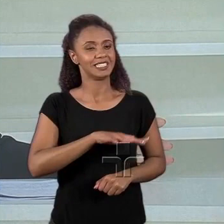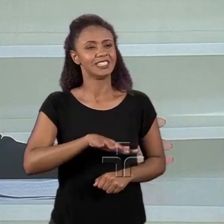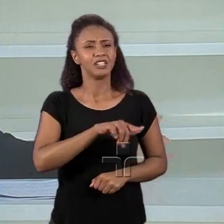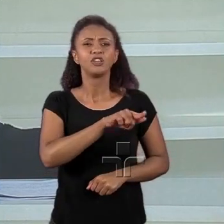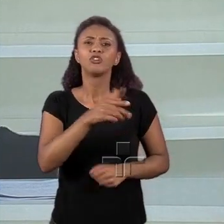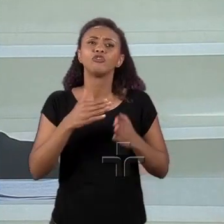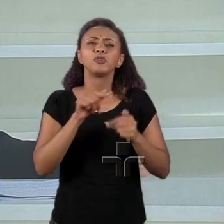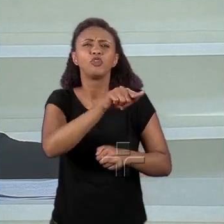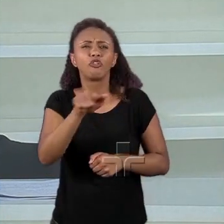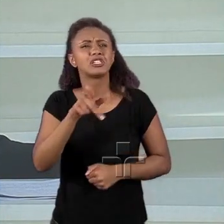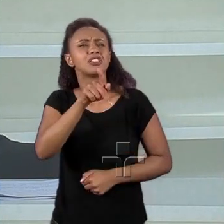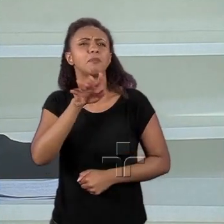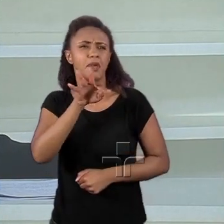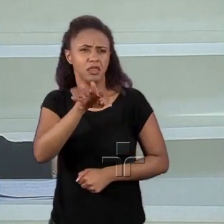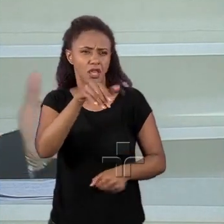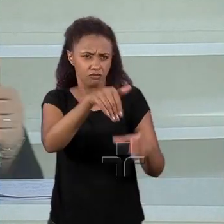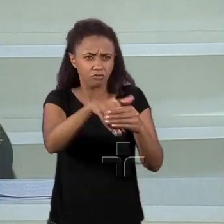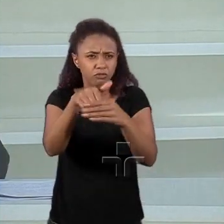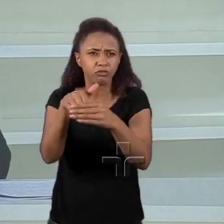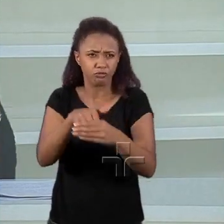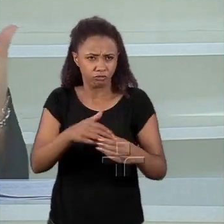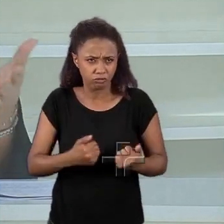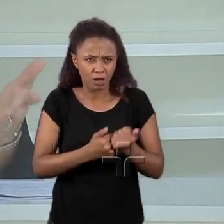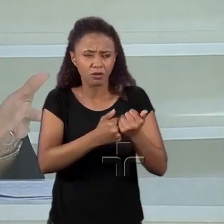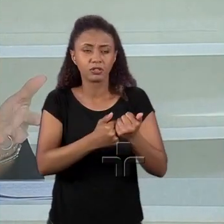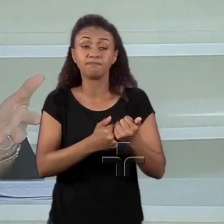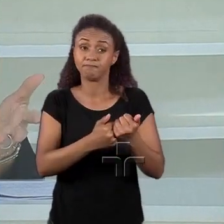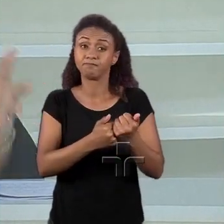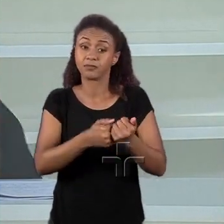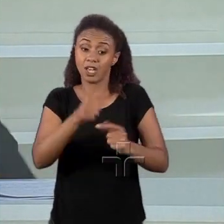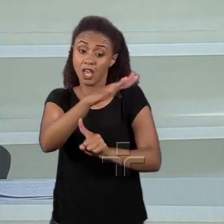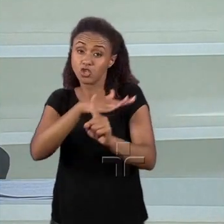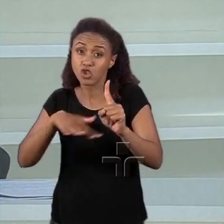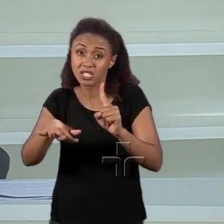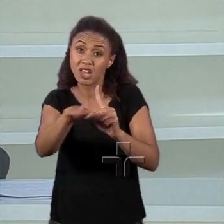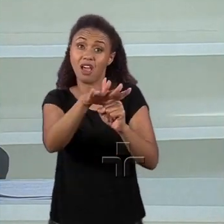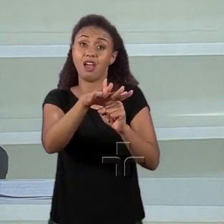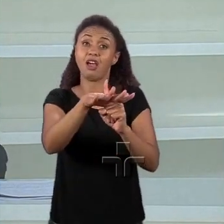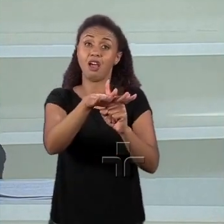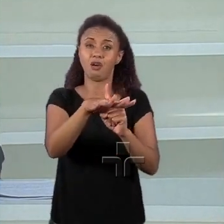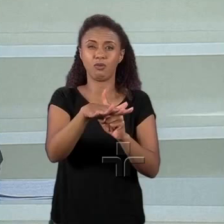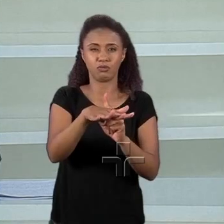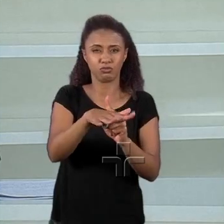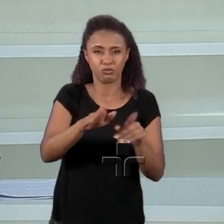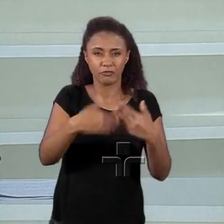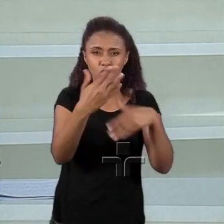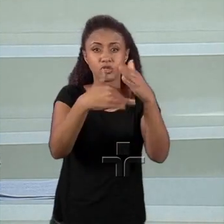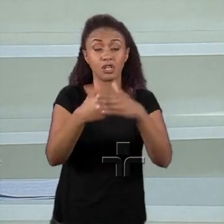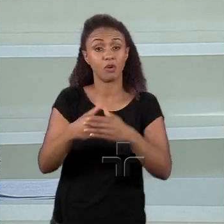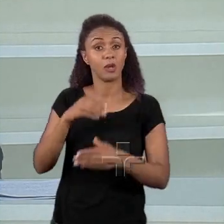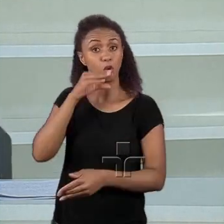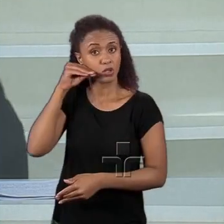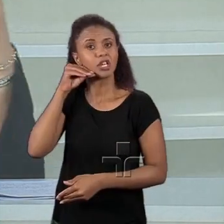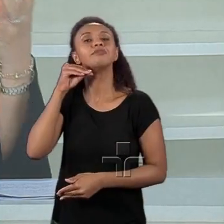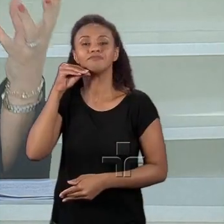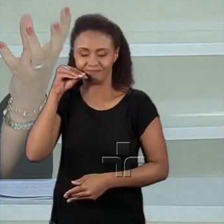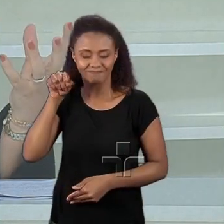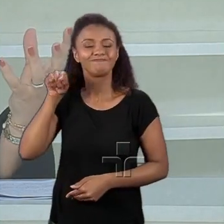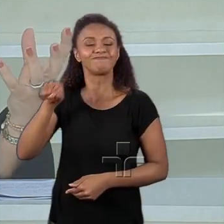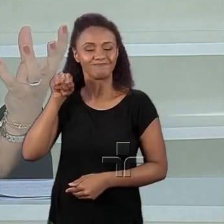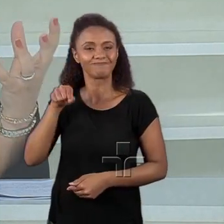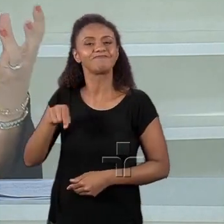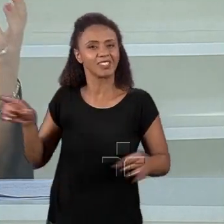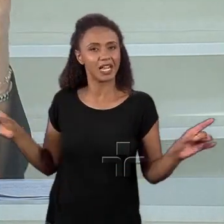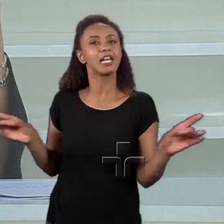votam no PT, que estão do lado do PT, por conta dos avanços sociais, que Ciro Gomes é a pessoa que está pronta para